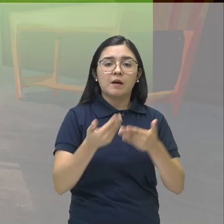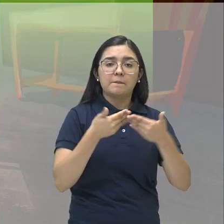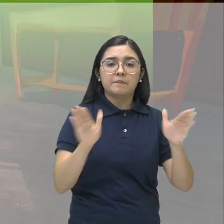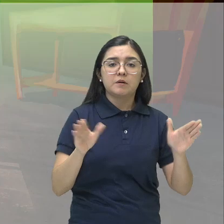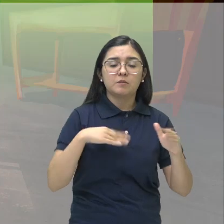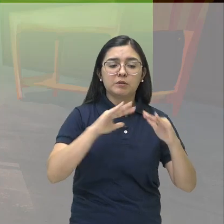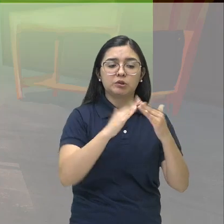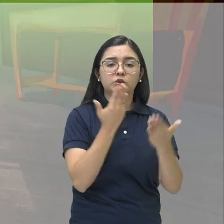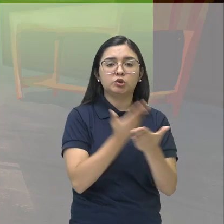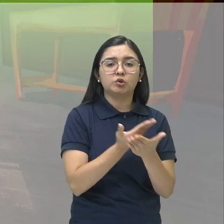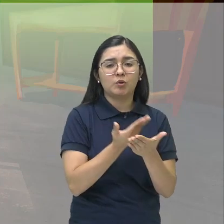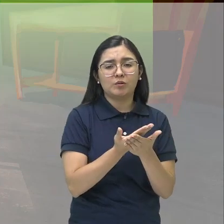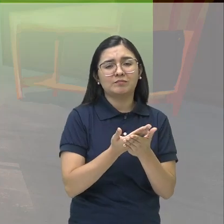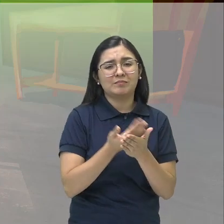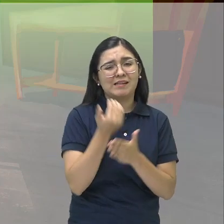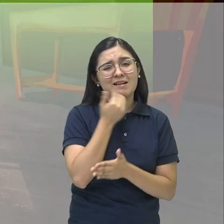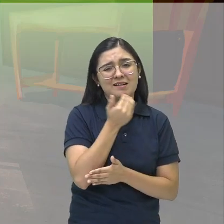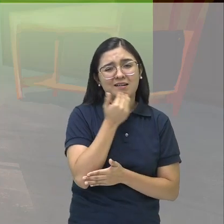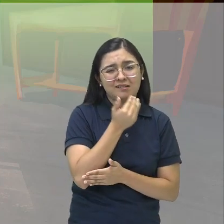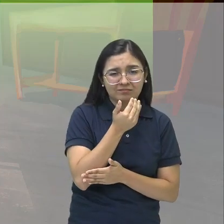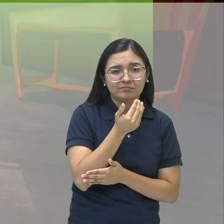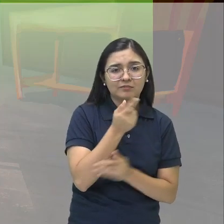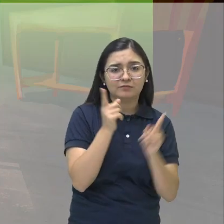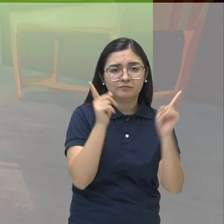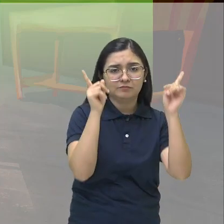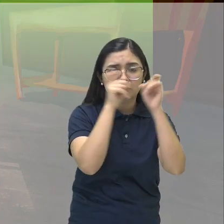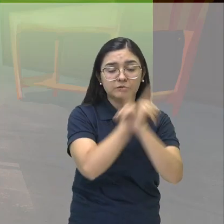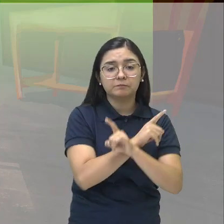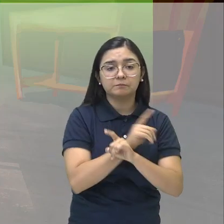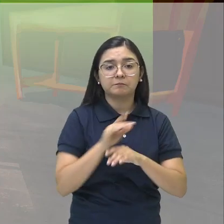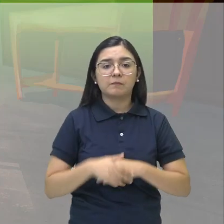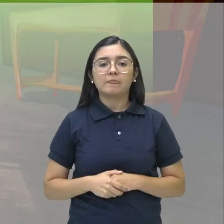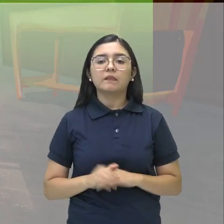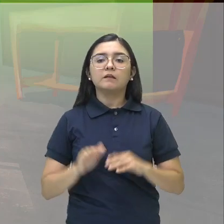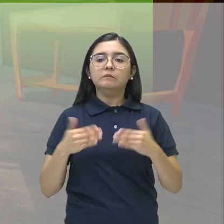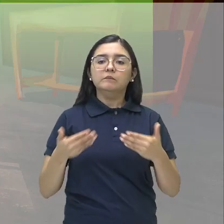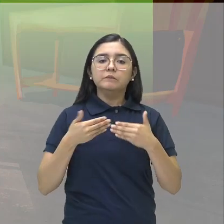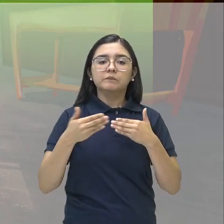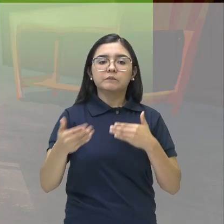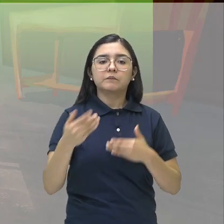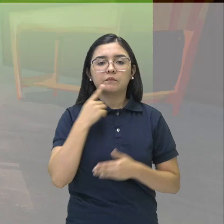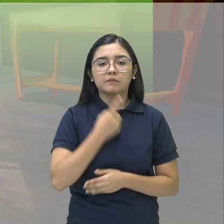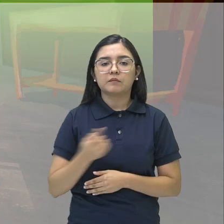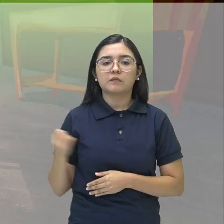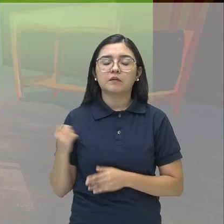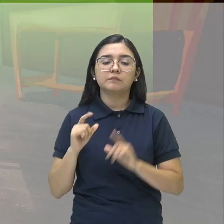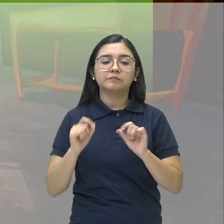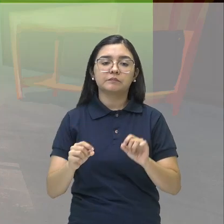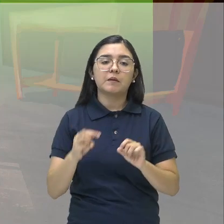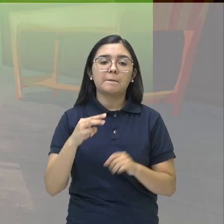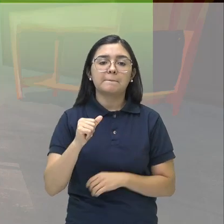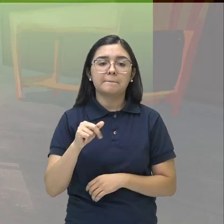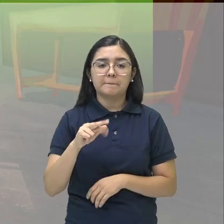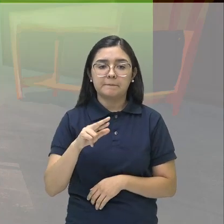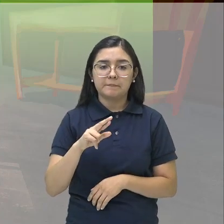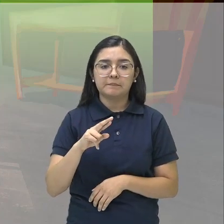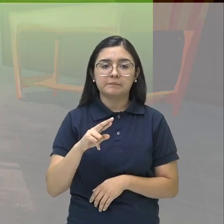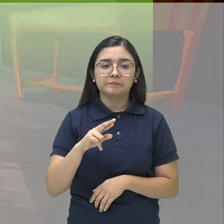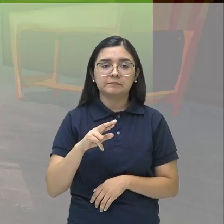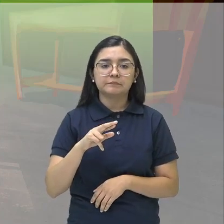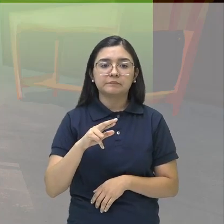bem precariamente, né? E aí, vamos falar um pouquinho mais aqui da Marie Curie.